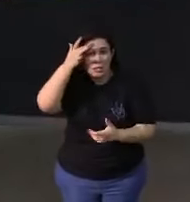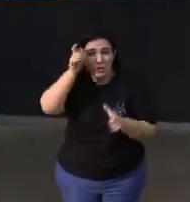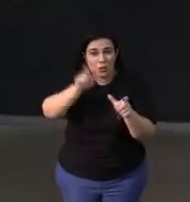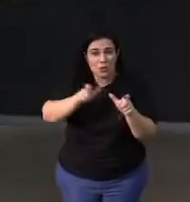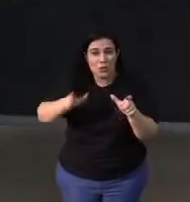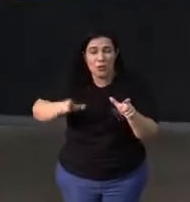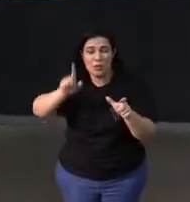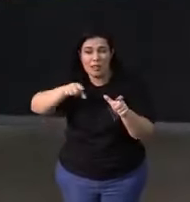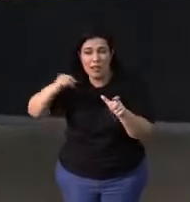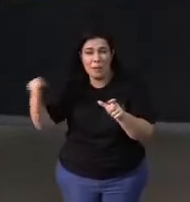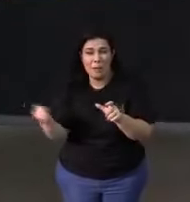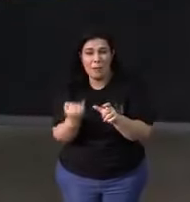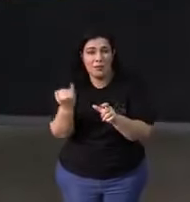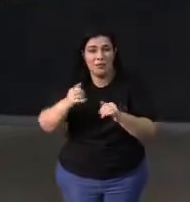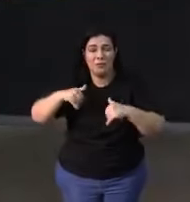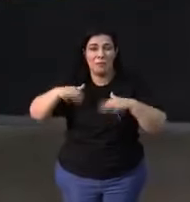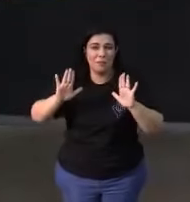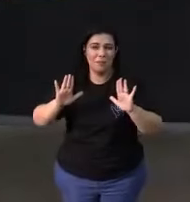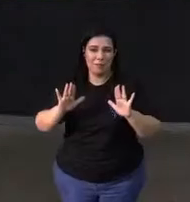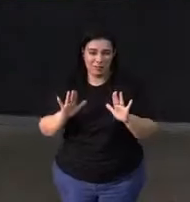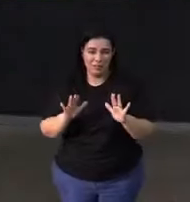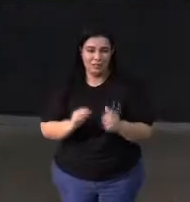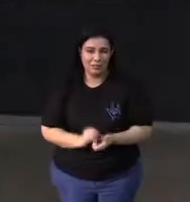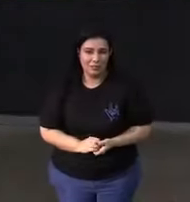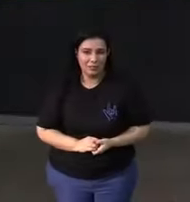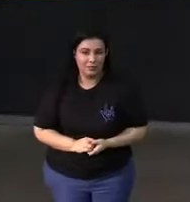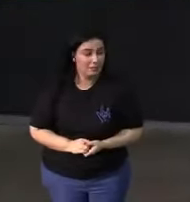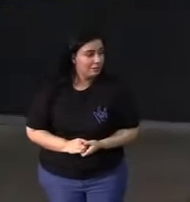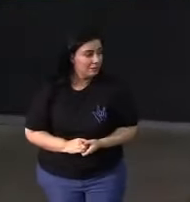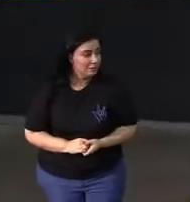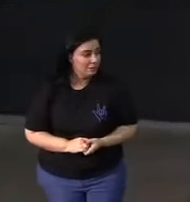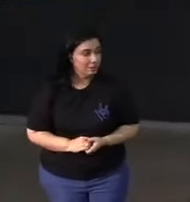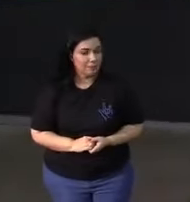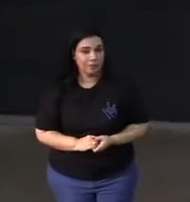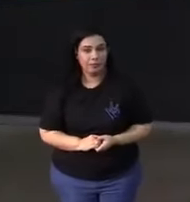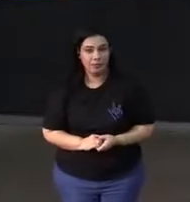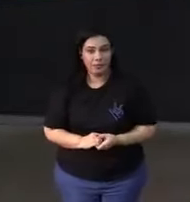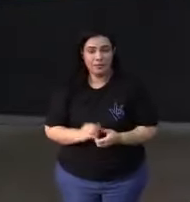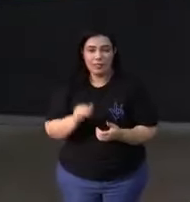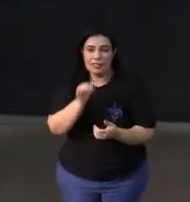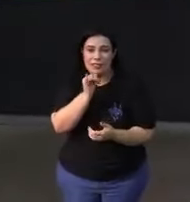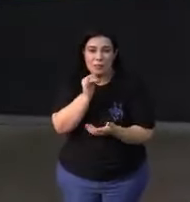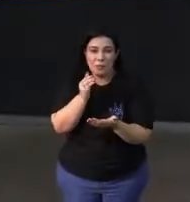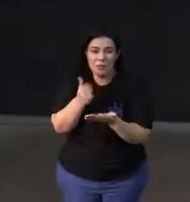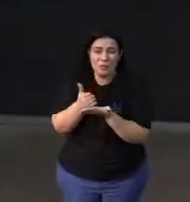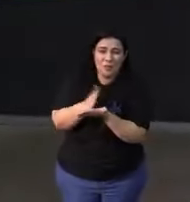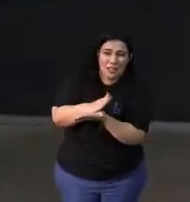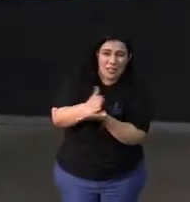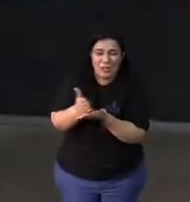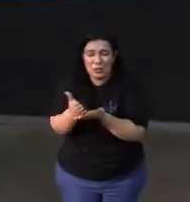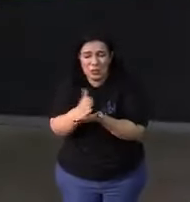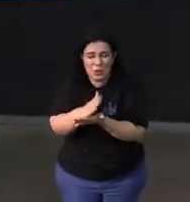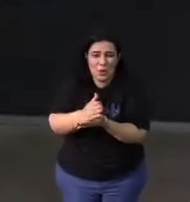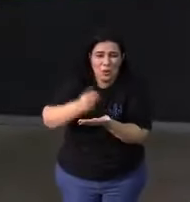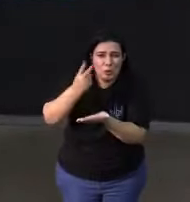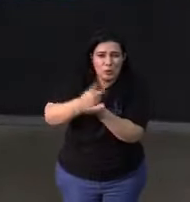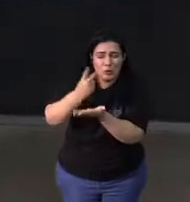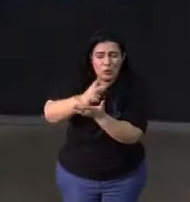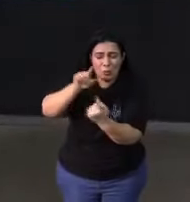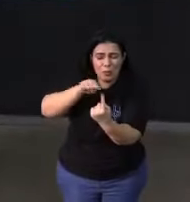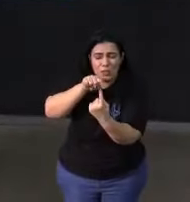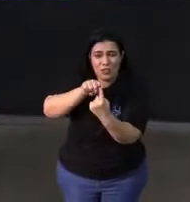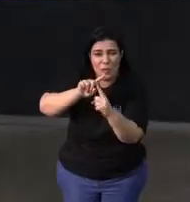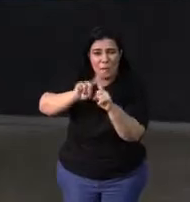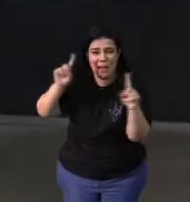mais importantes do que as religiosidades. Flexiona um pouco mais, continua no propósito,